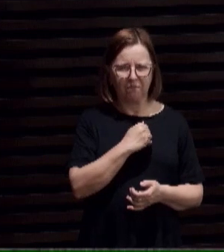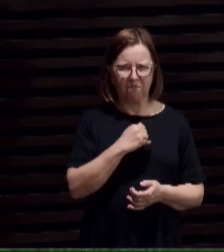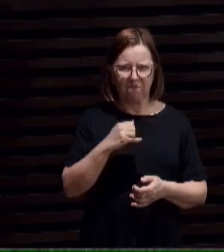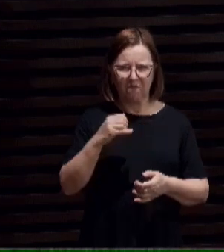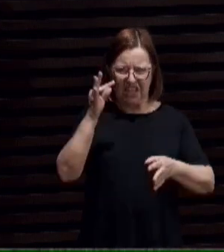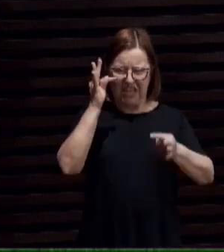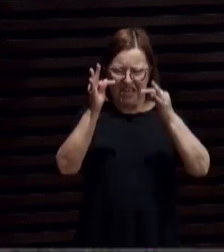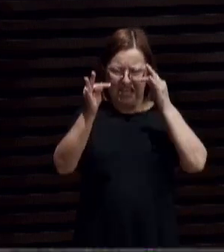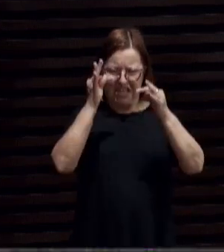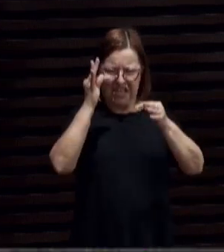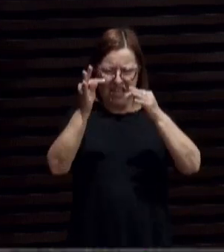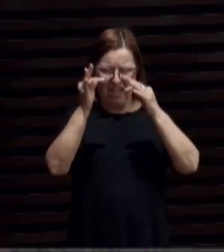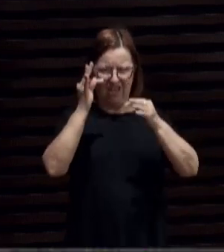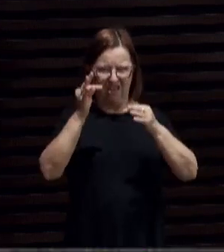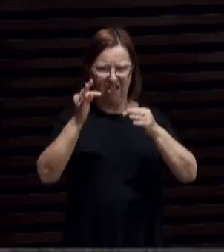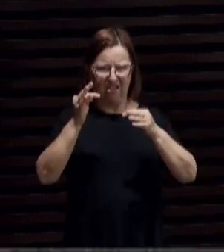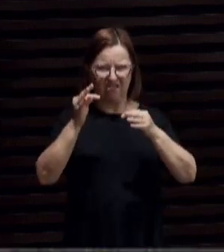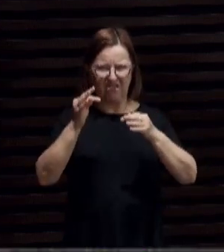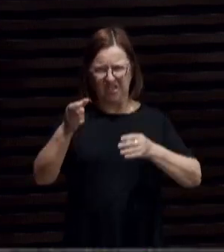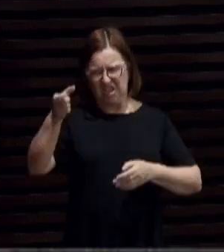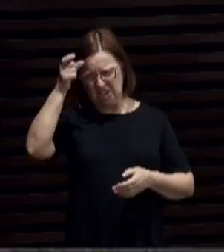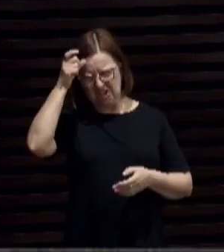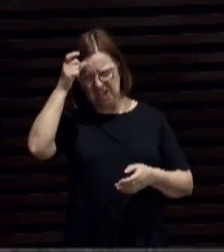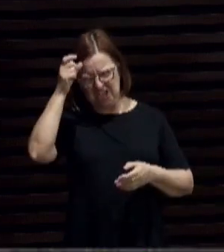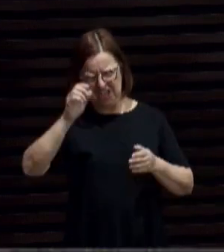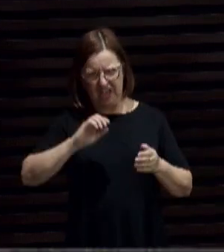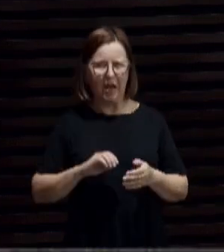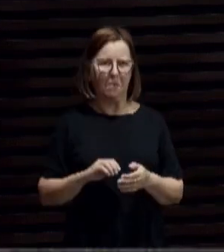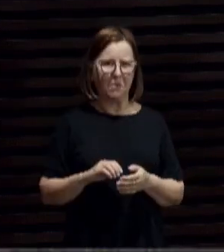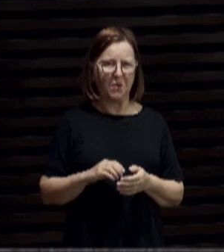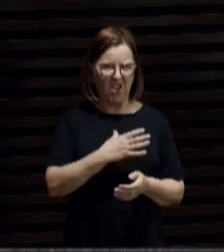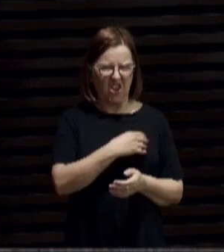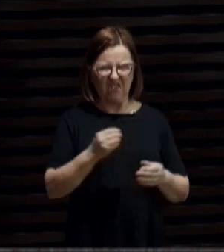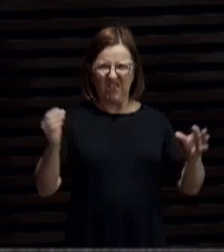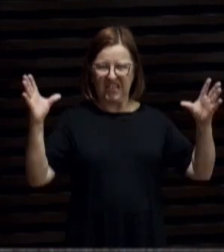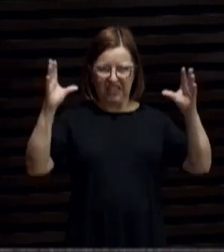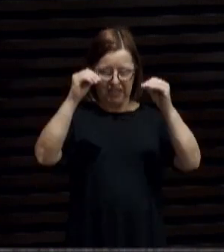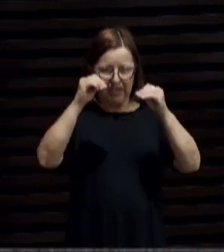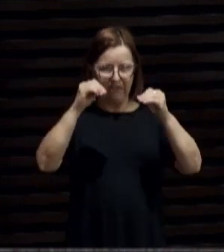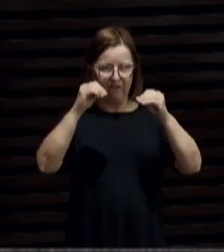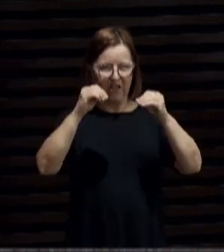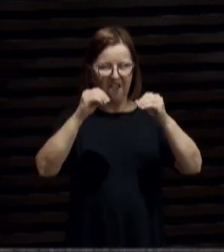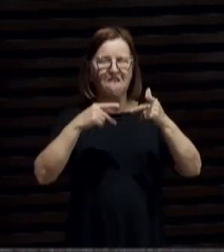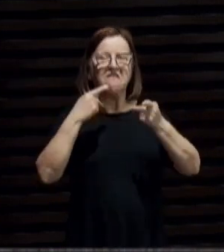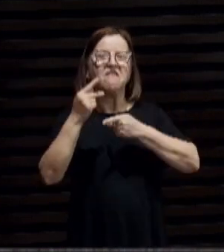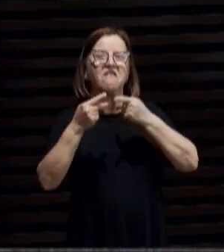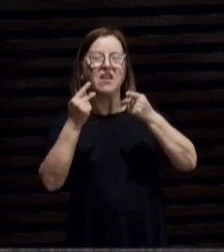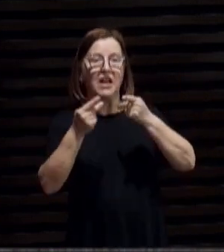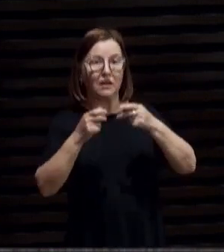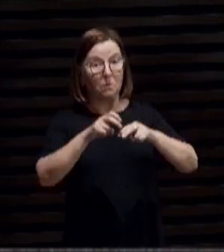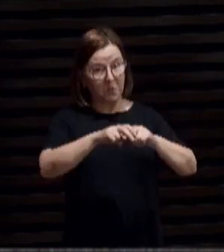teólogos da carnalidade, os filhos das trevas, chegam a afirmar, por